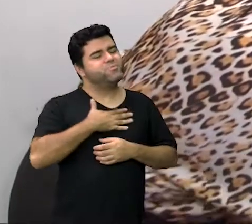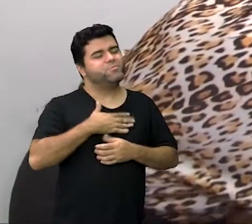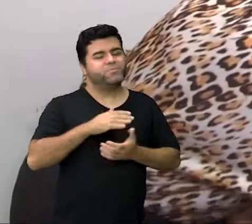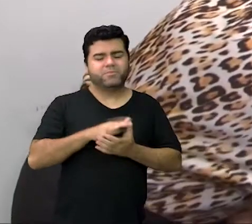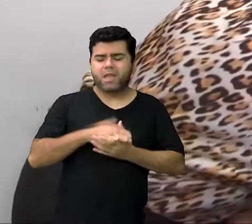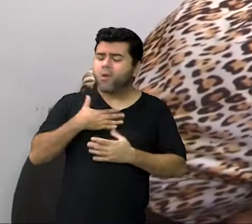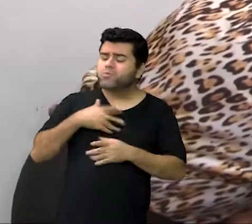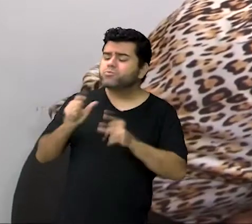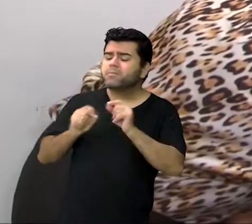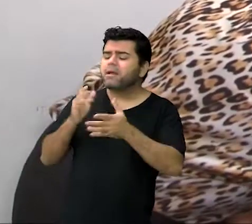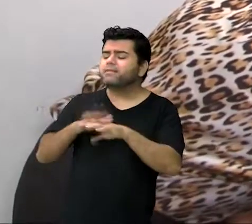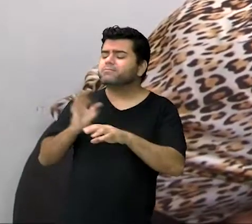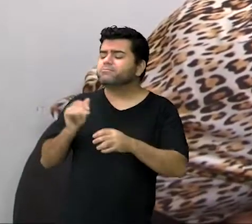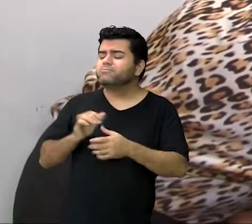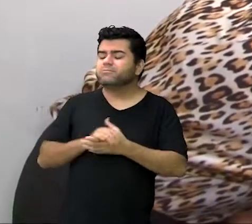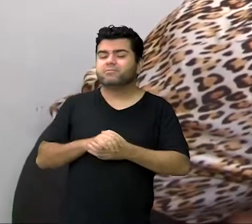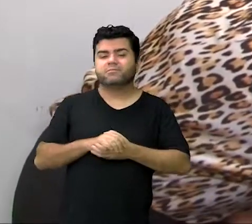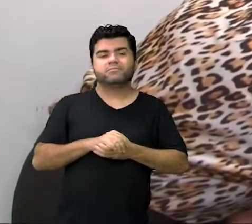você gosta?